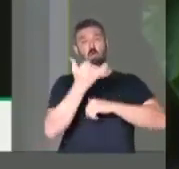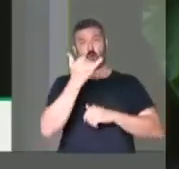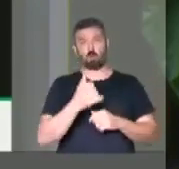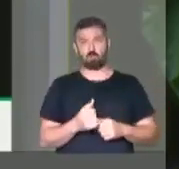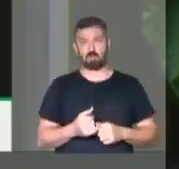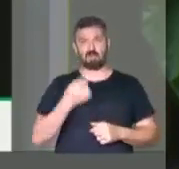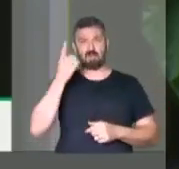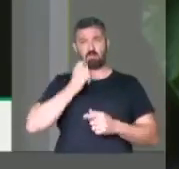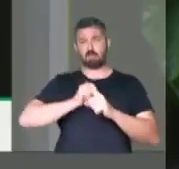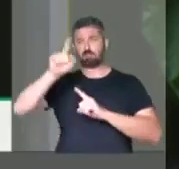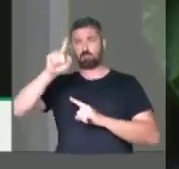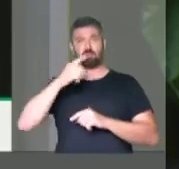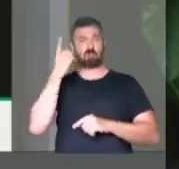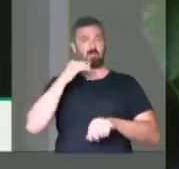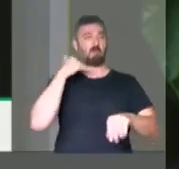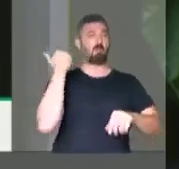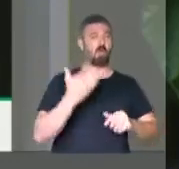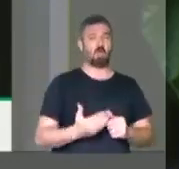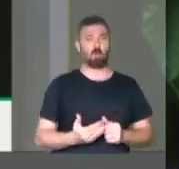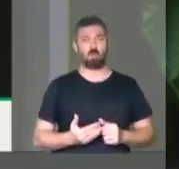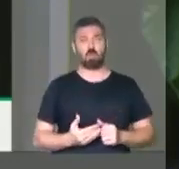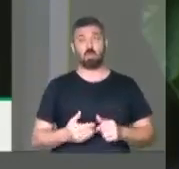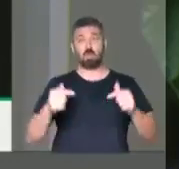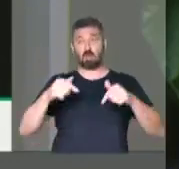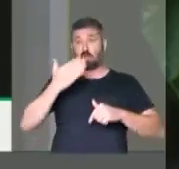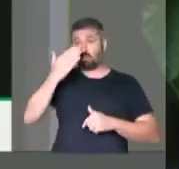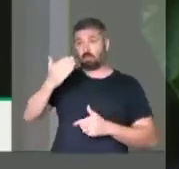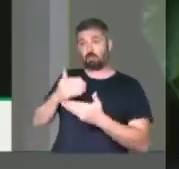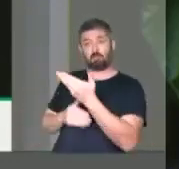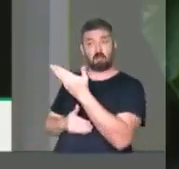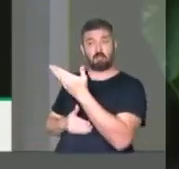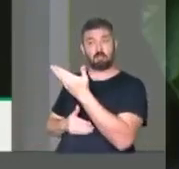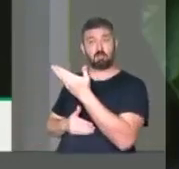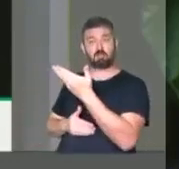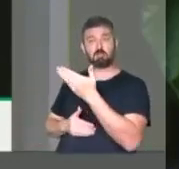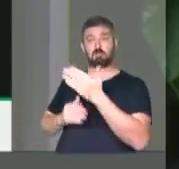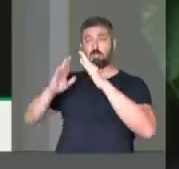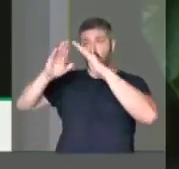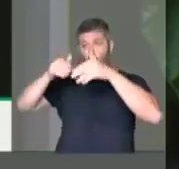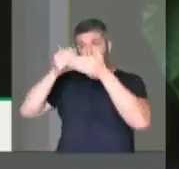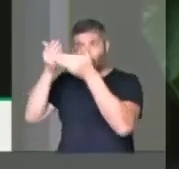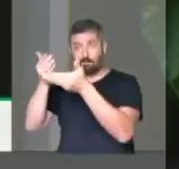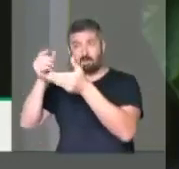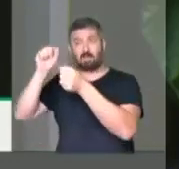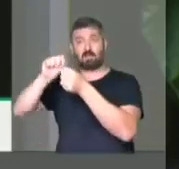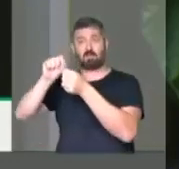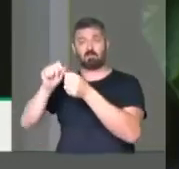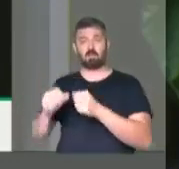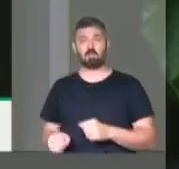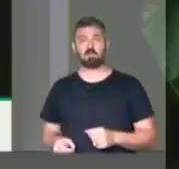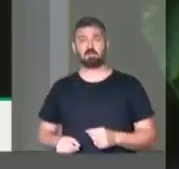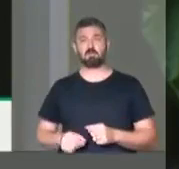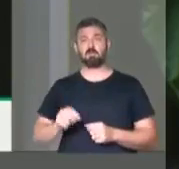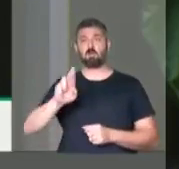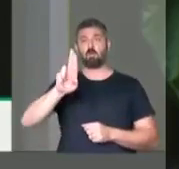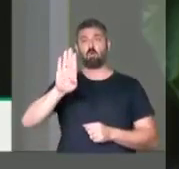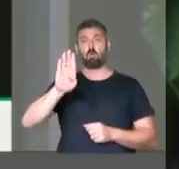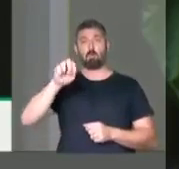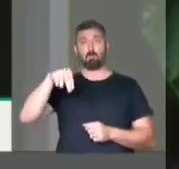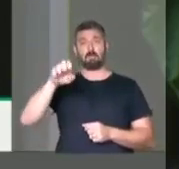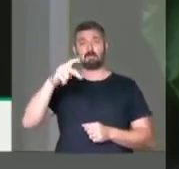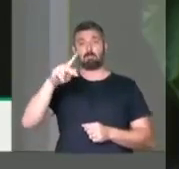Deputados caçados, deputados mortos. Aqui da frente, a homenagem que se faz é o Rubens